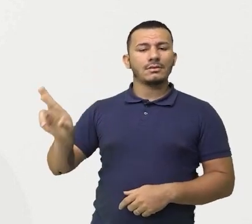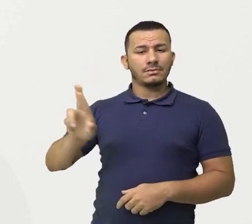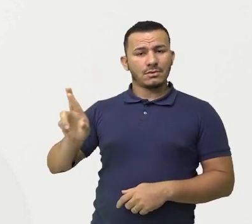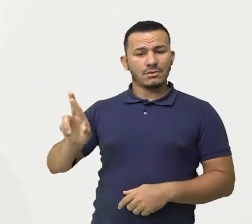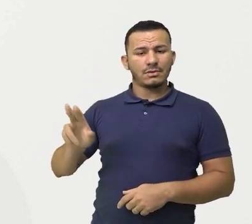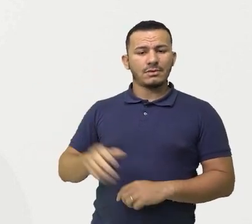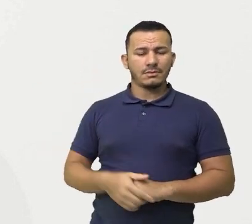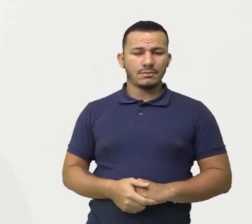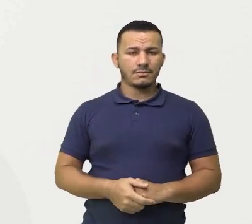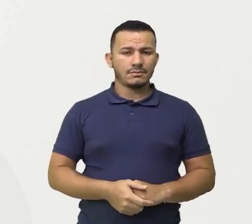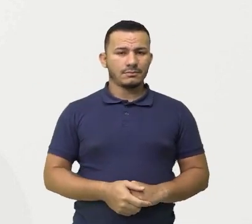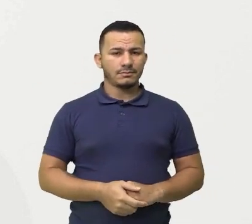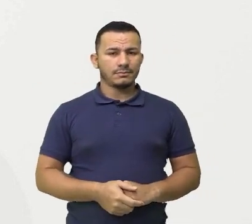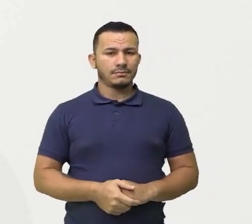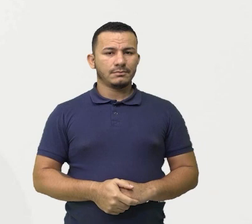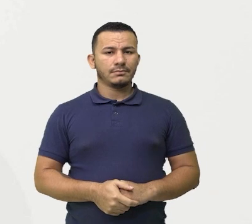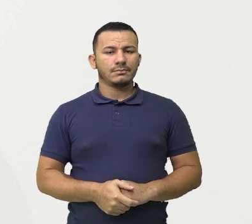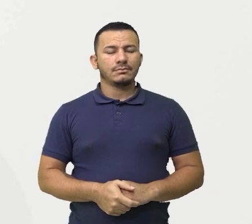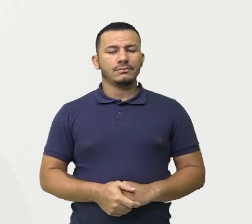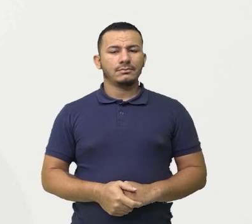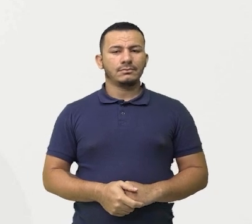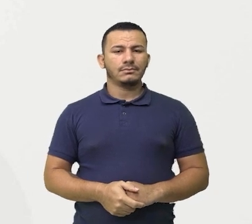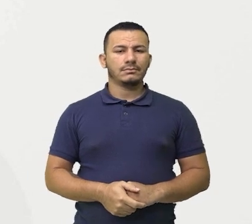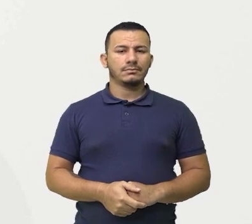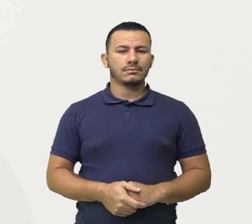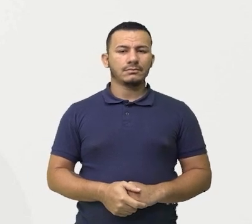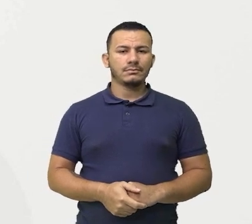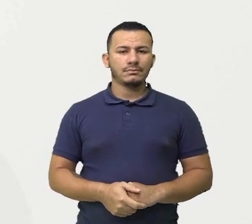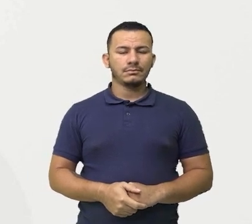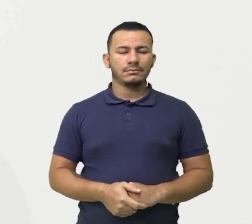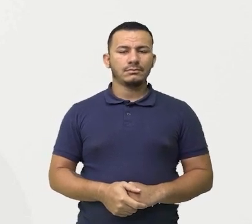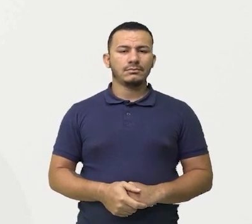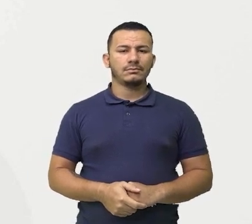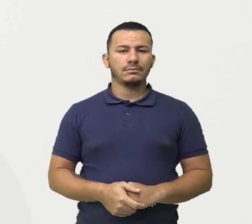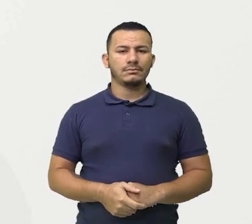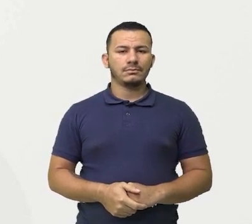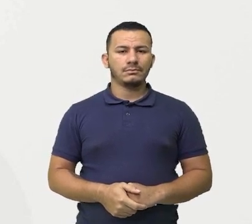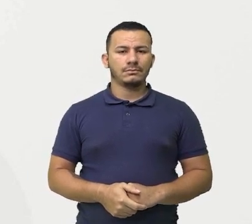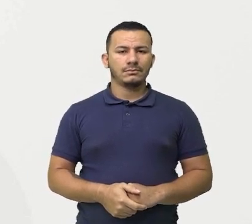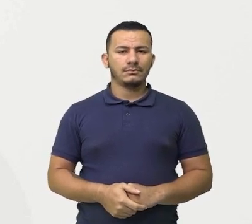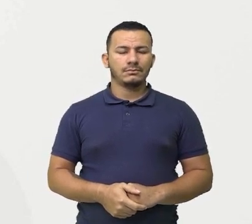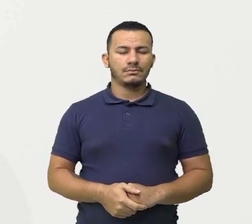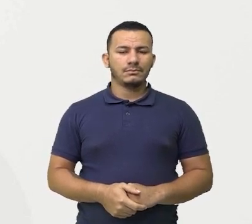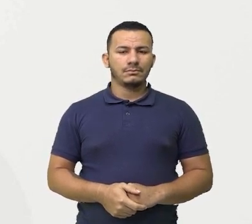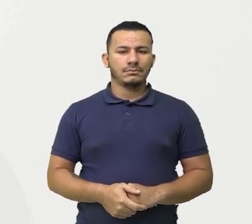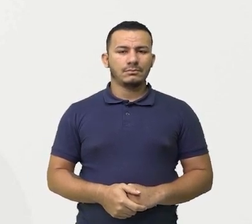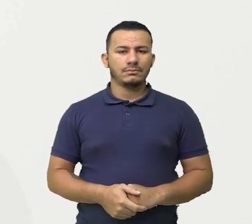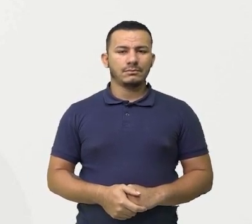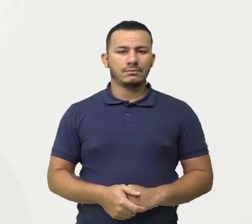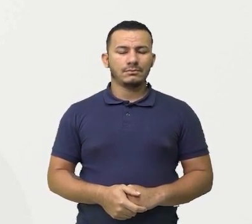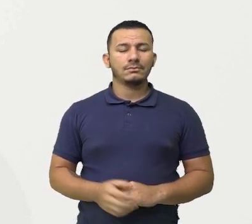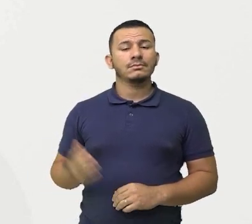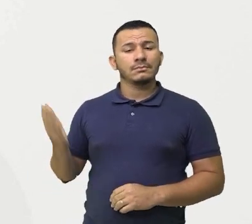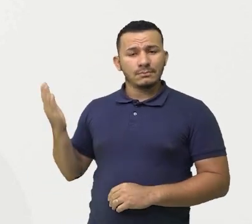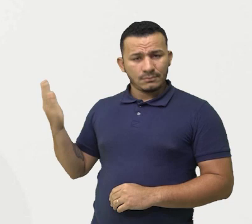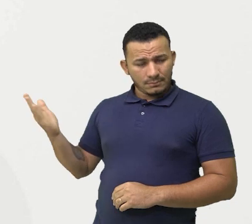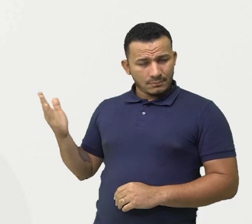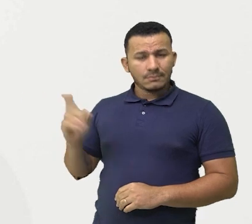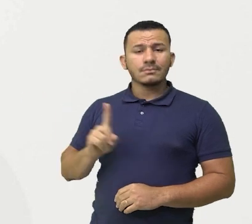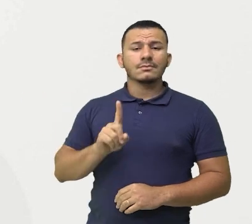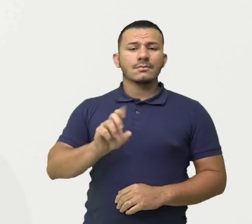ó, que o desconto é de